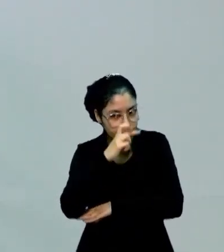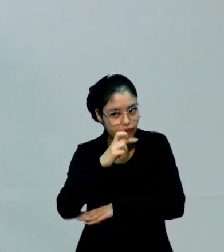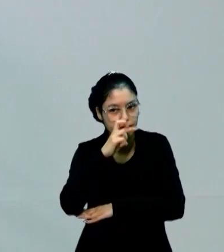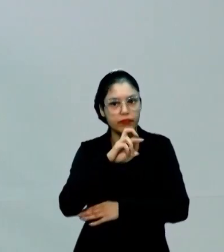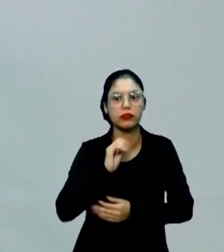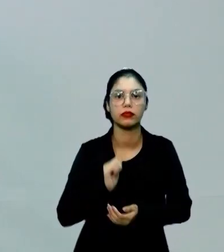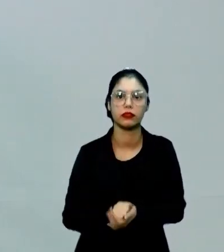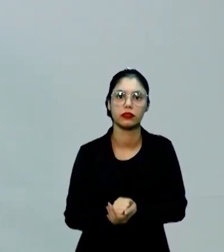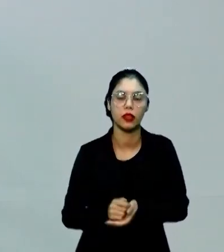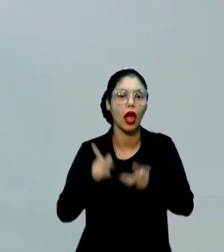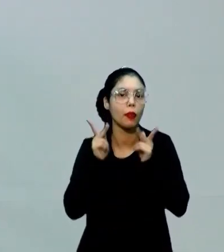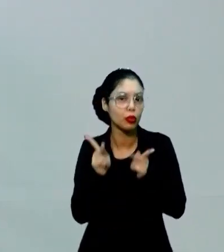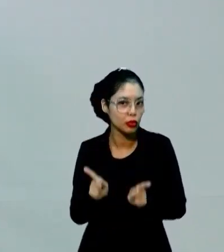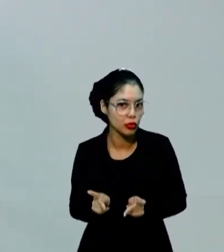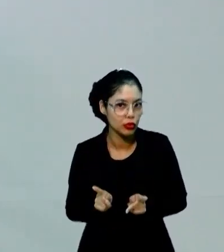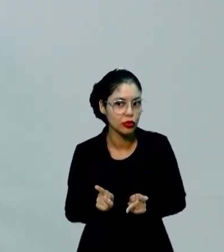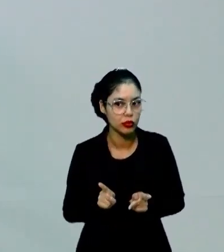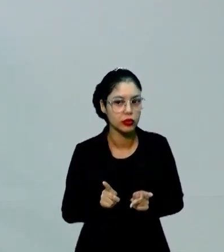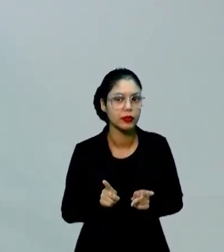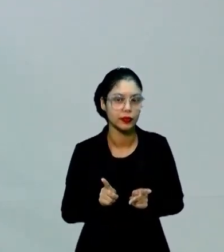a conduta, o